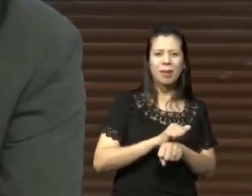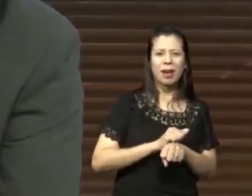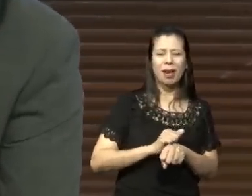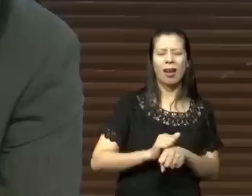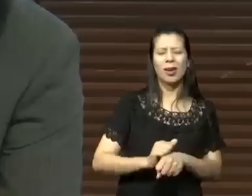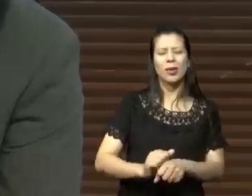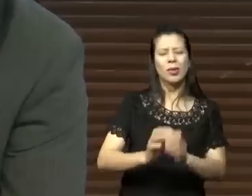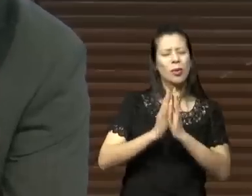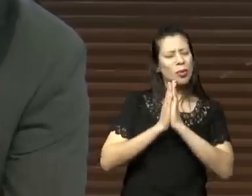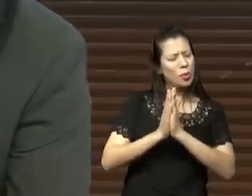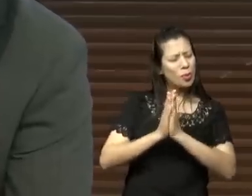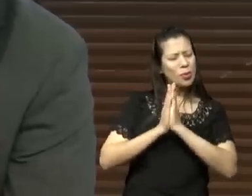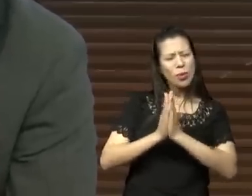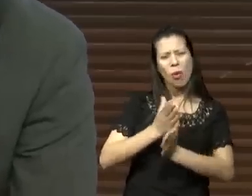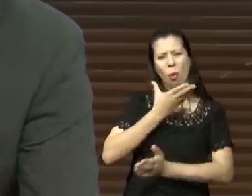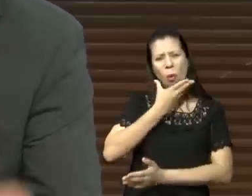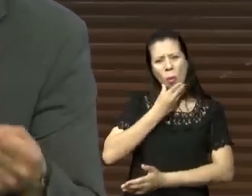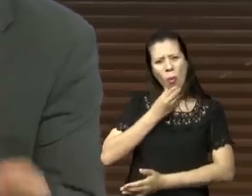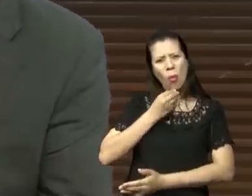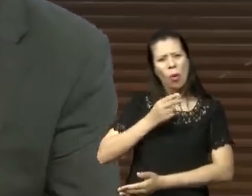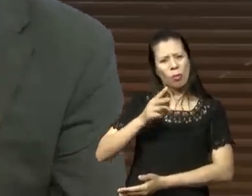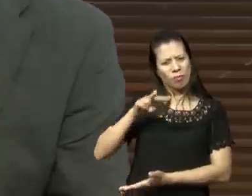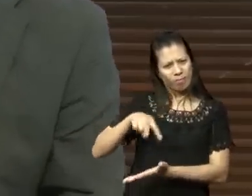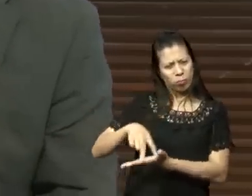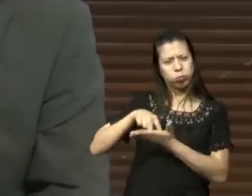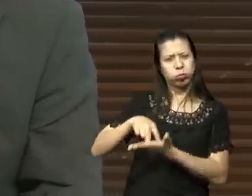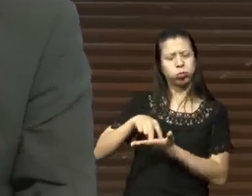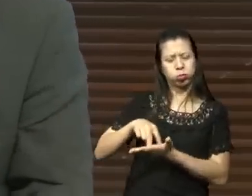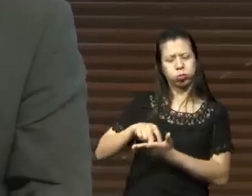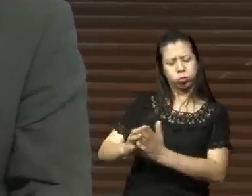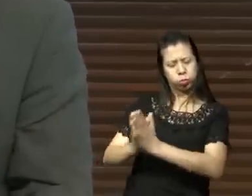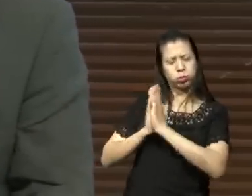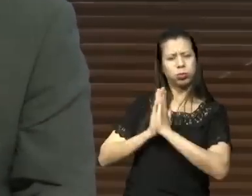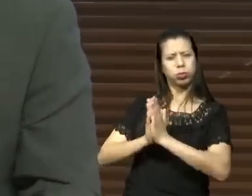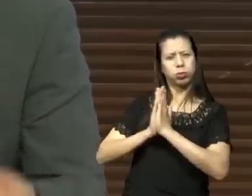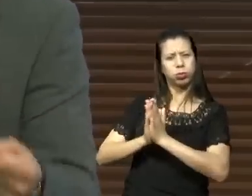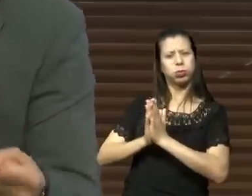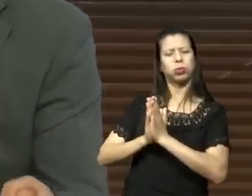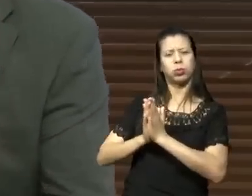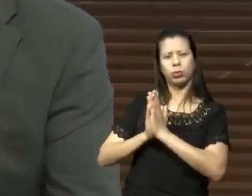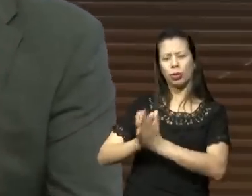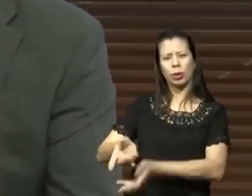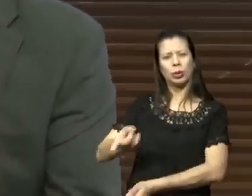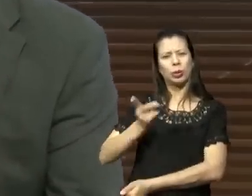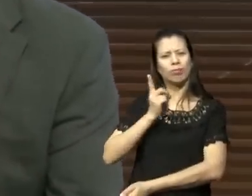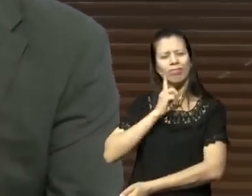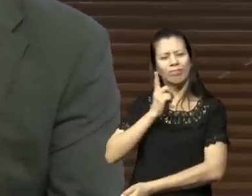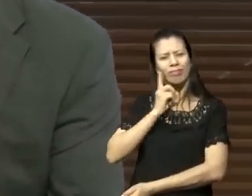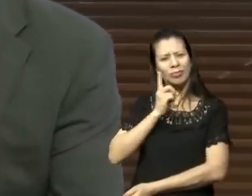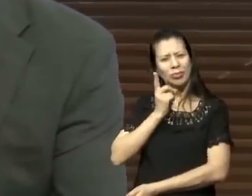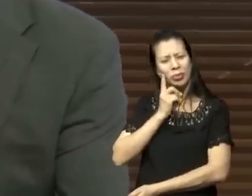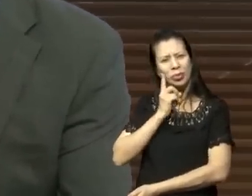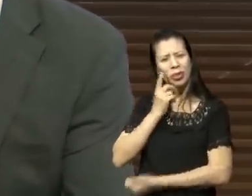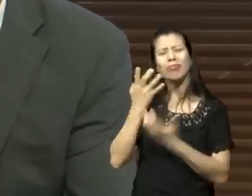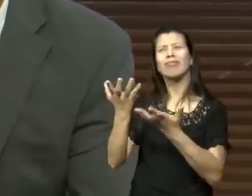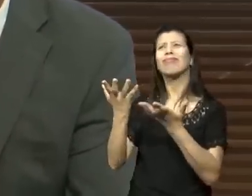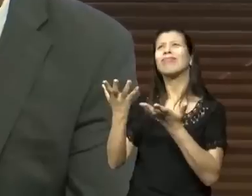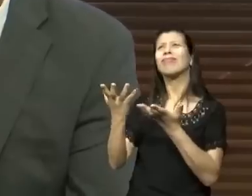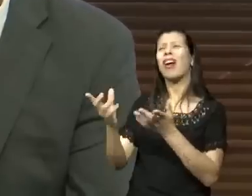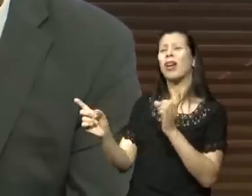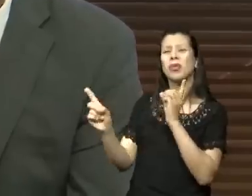orou orou orou orou orou ele queria ver o Messias ele queria ver o Cristo